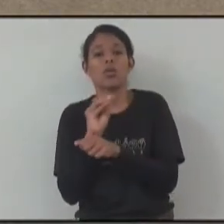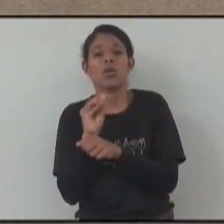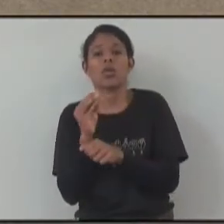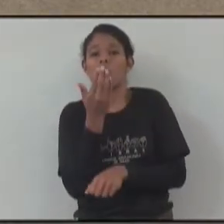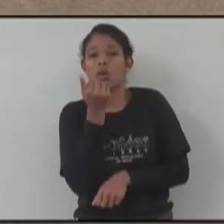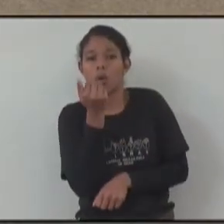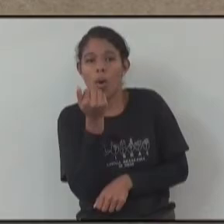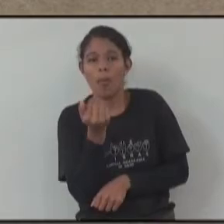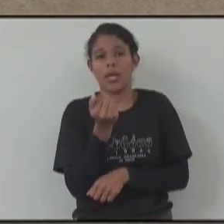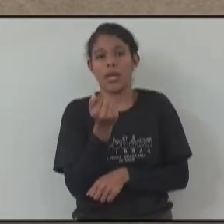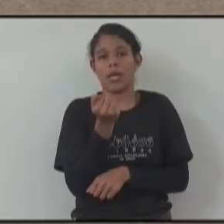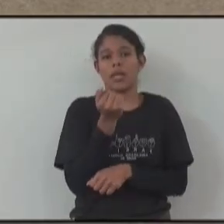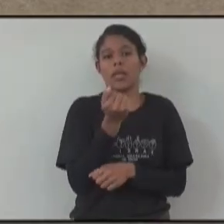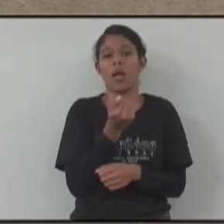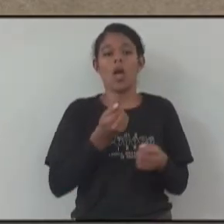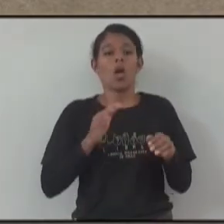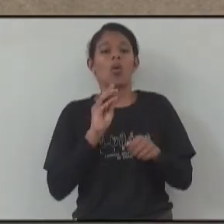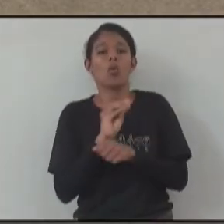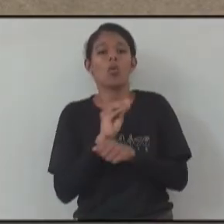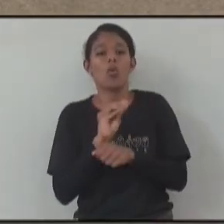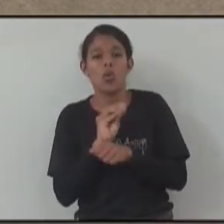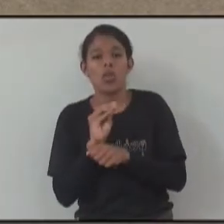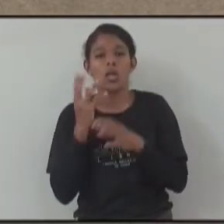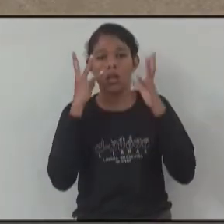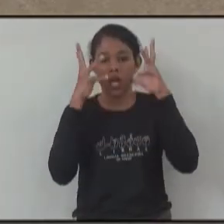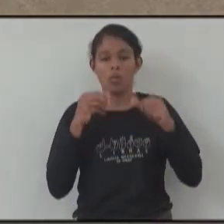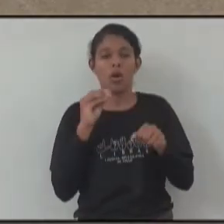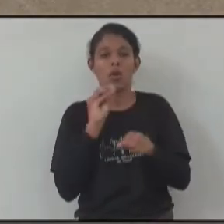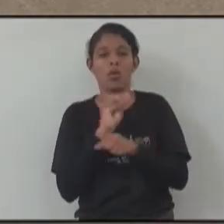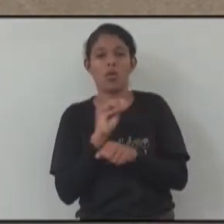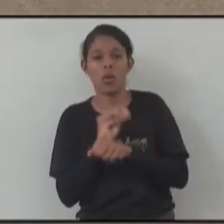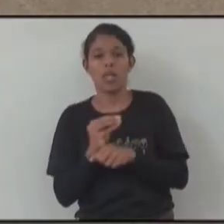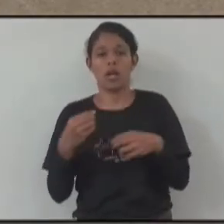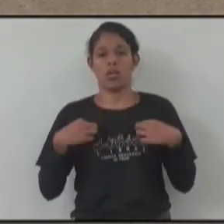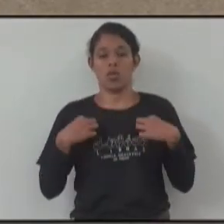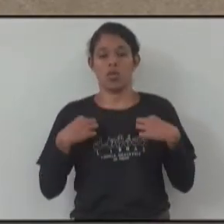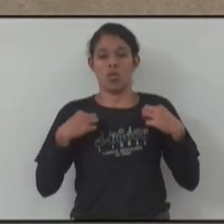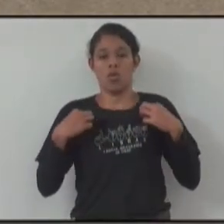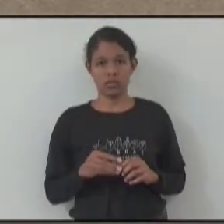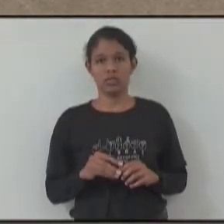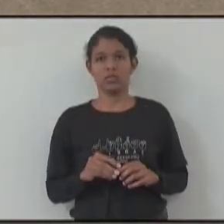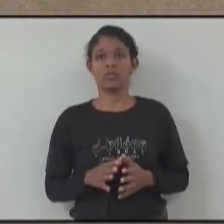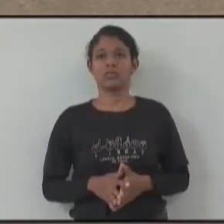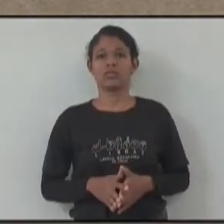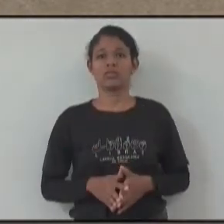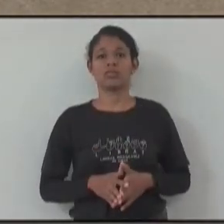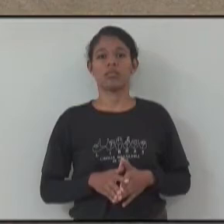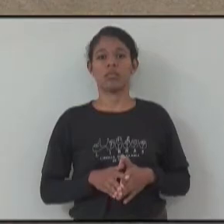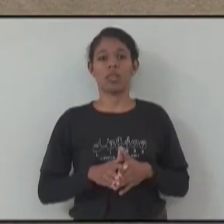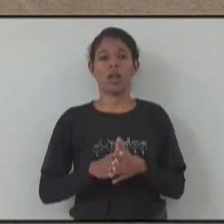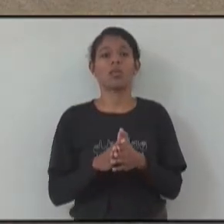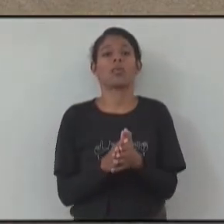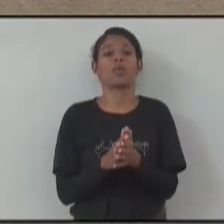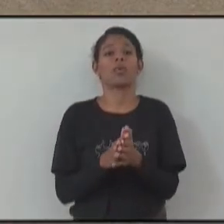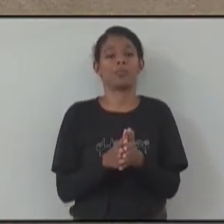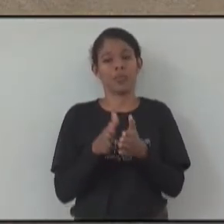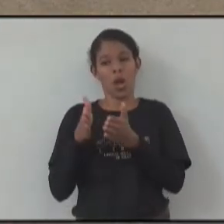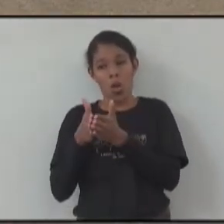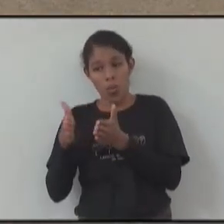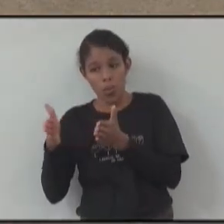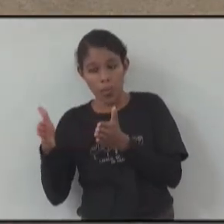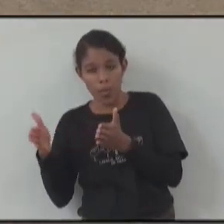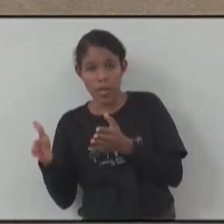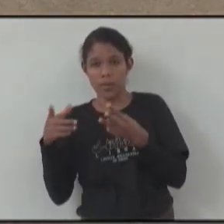e também surge a tecelagem, fazendo roupas, vestimentas de linho e algodão. Na Idade dos Metais,